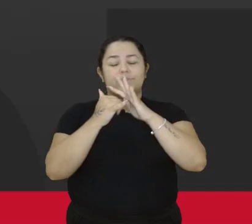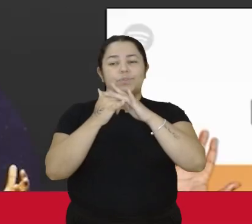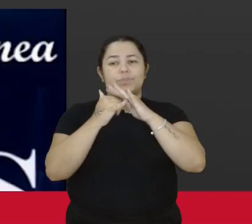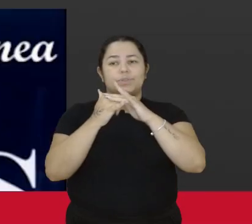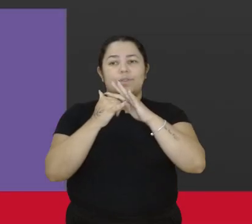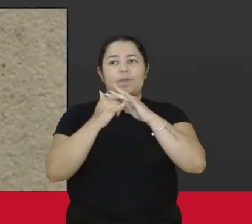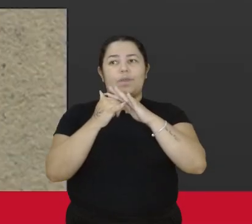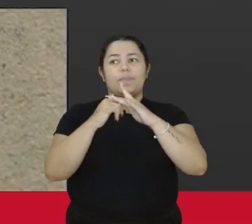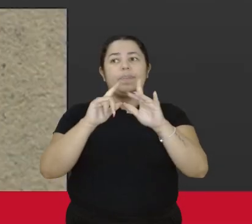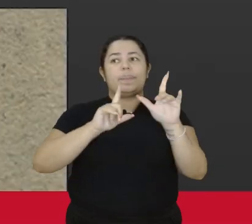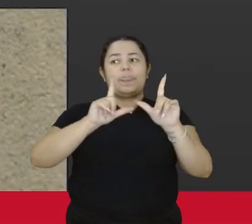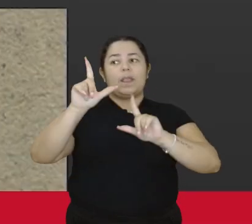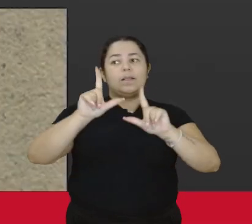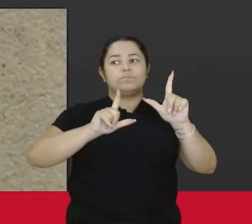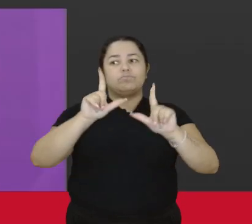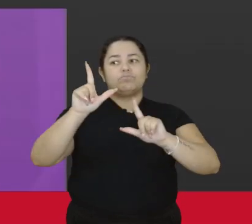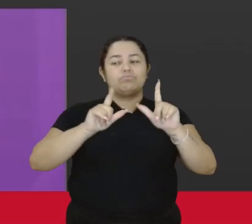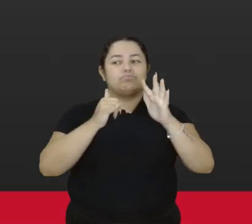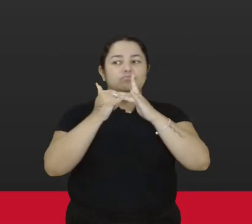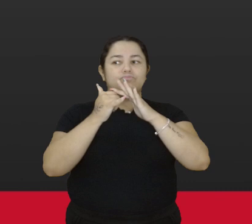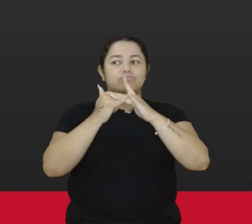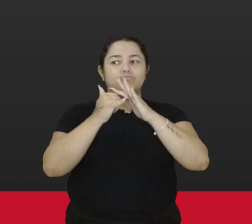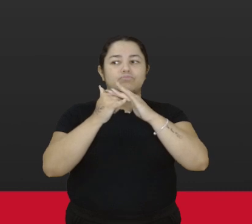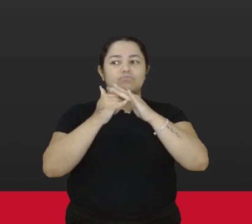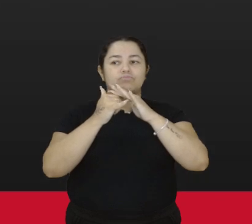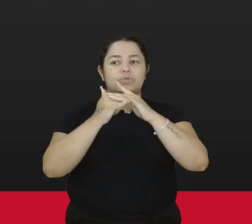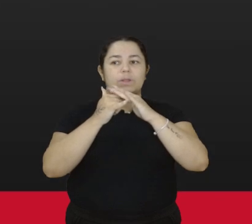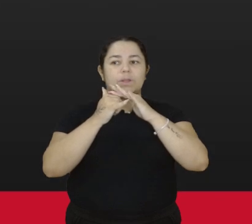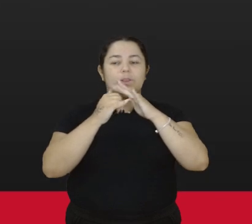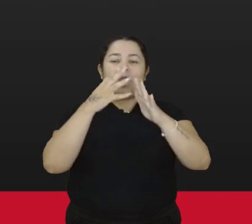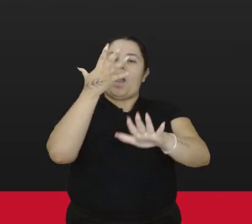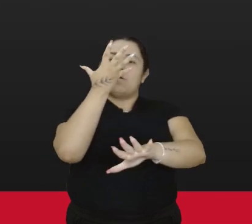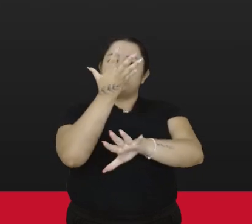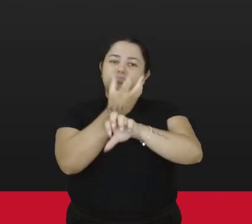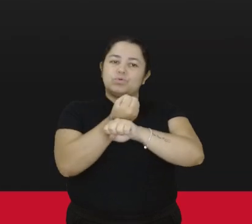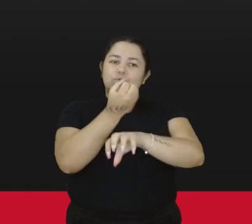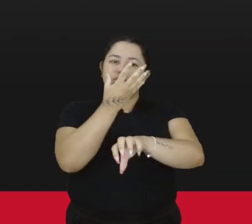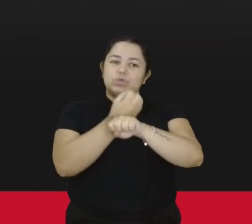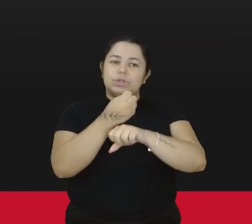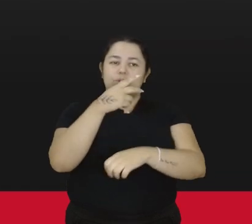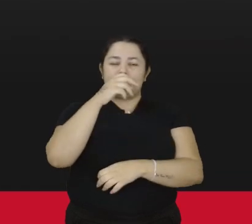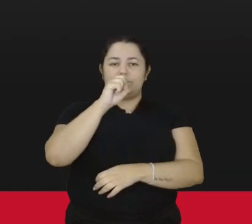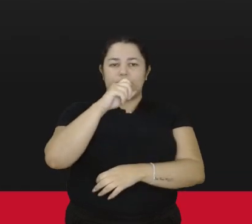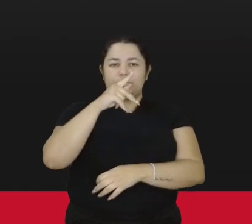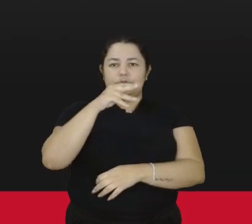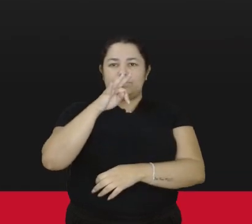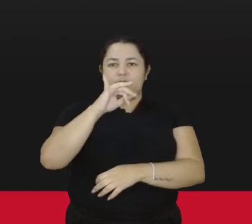canal da TV PT no YouTube e em formato de podcast no Spotify.